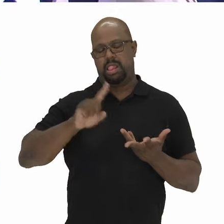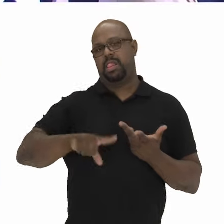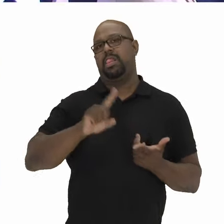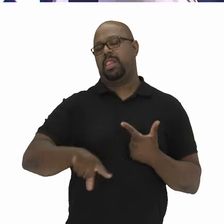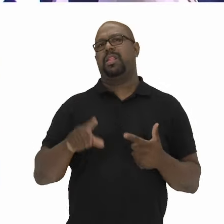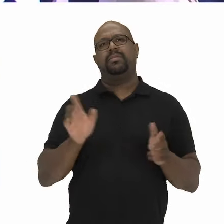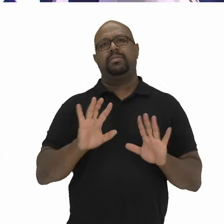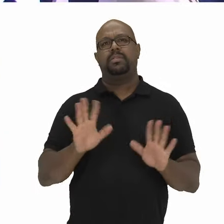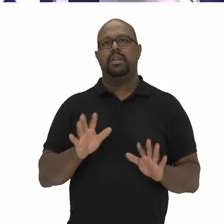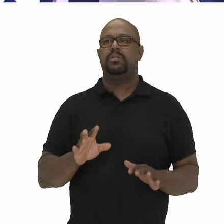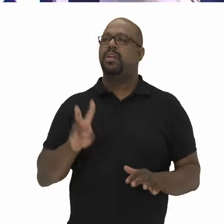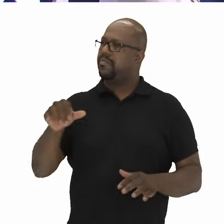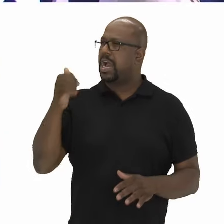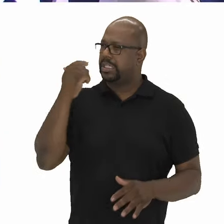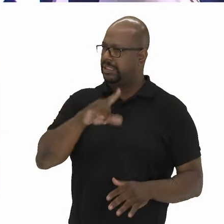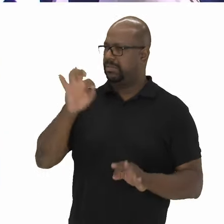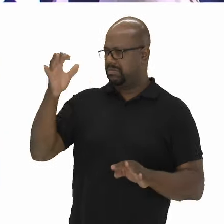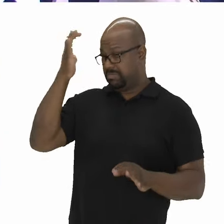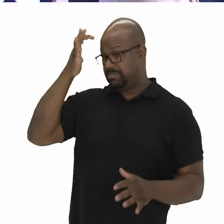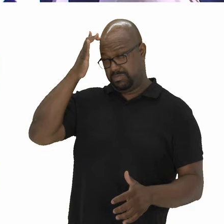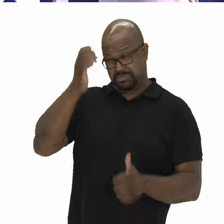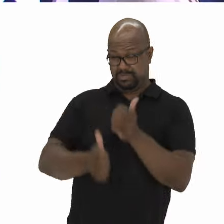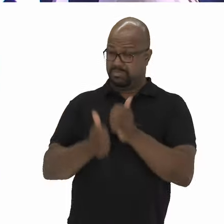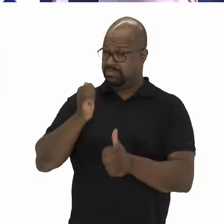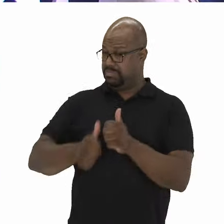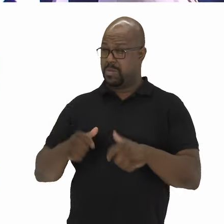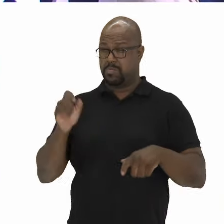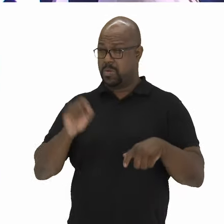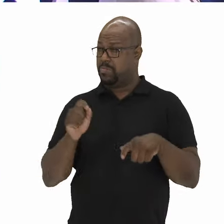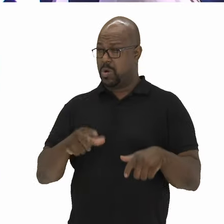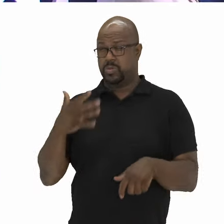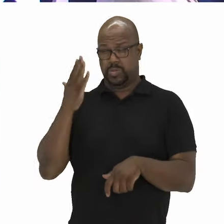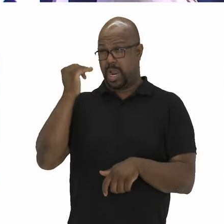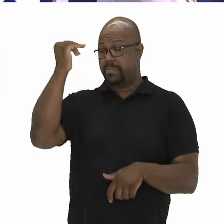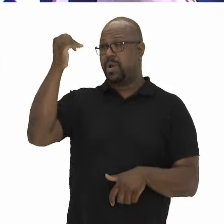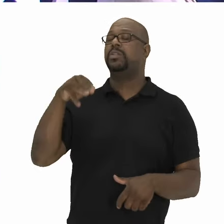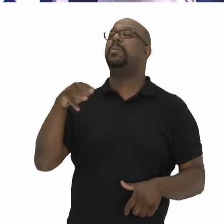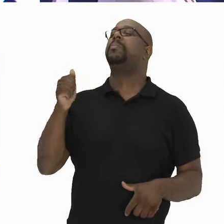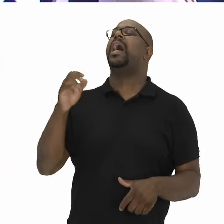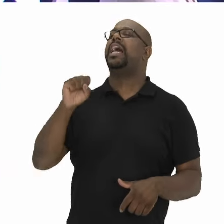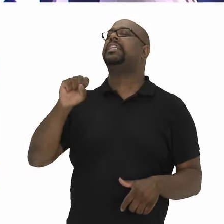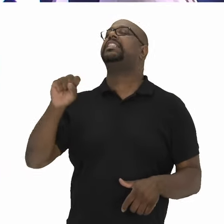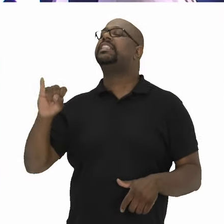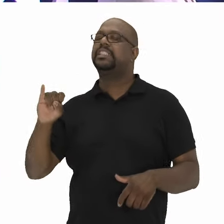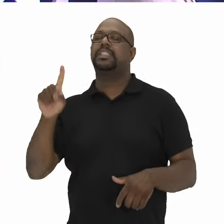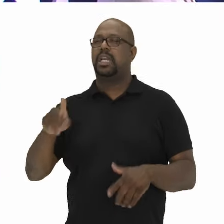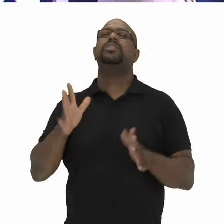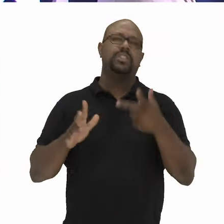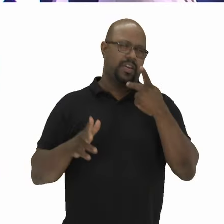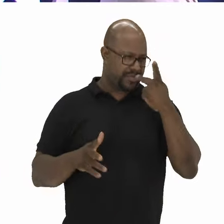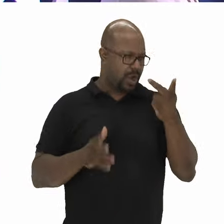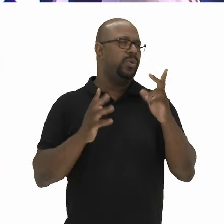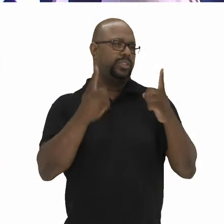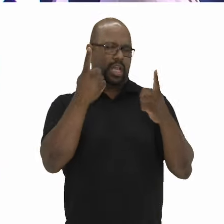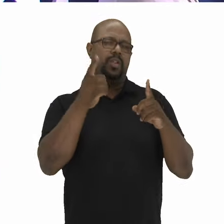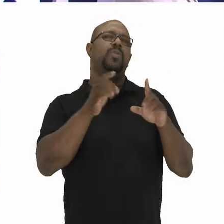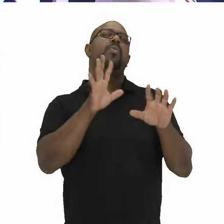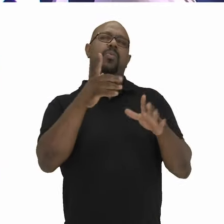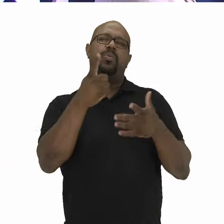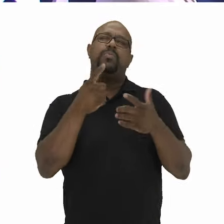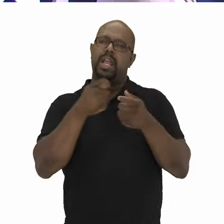y né vai ser jogadora de bola que nem o Messi que ficam falando que ele é autista Ele já falou não